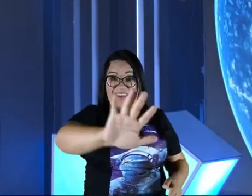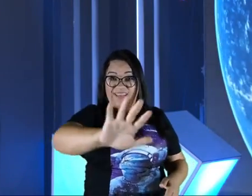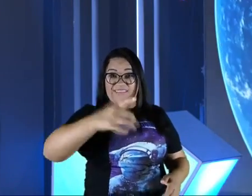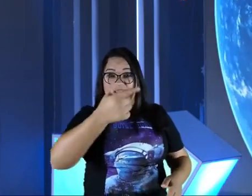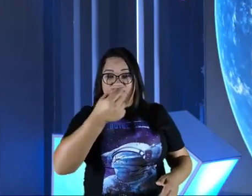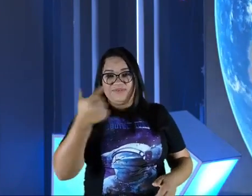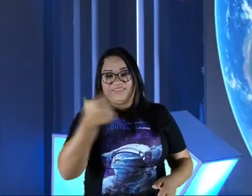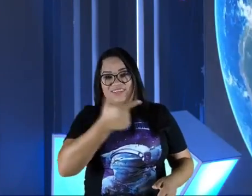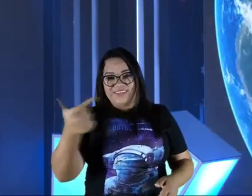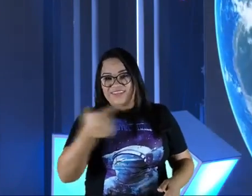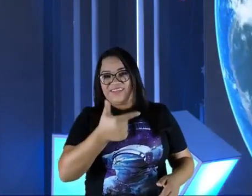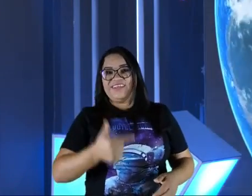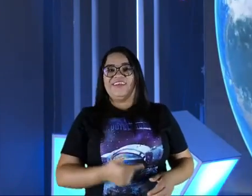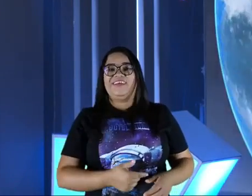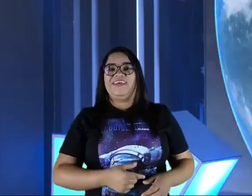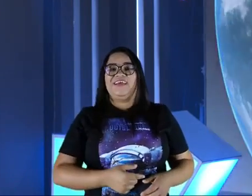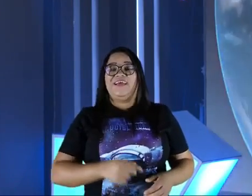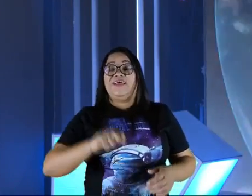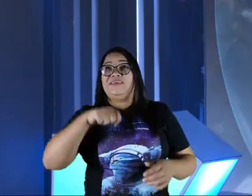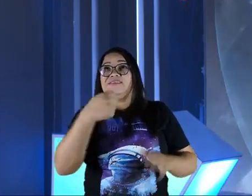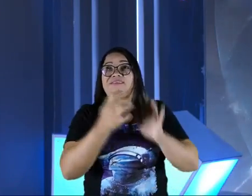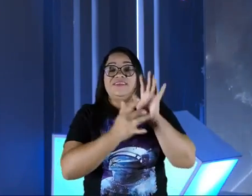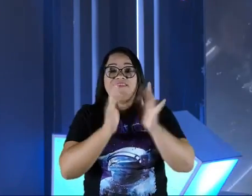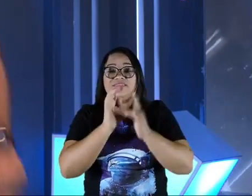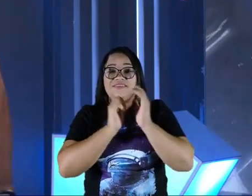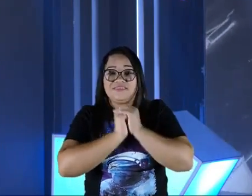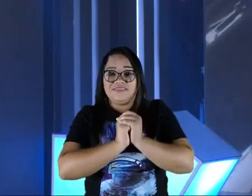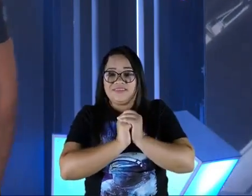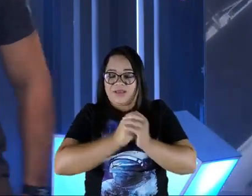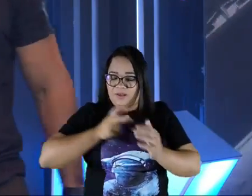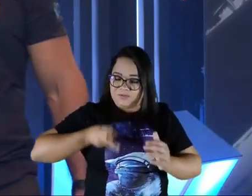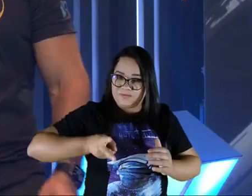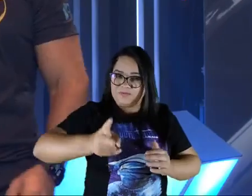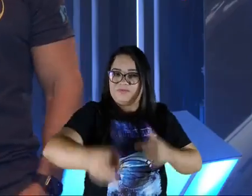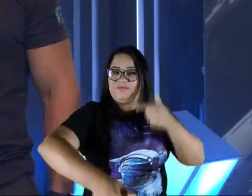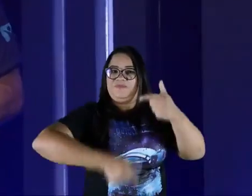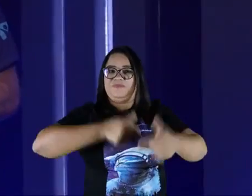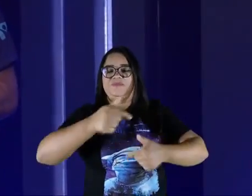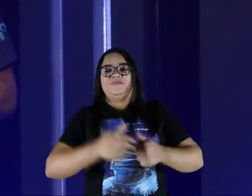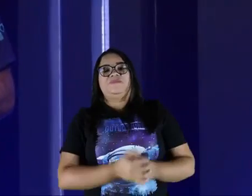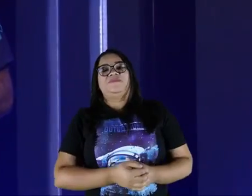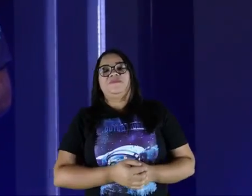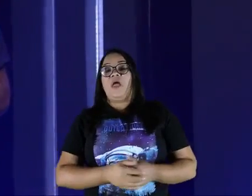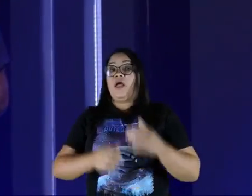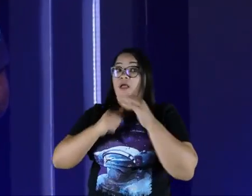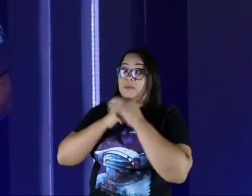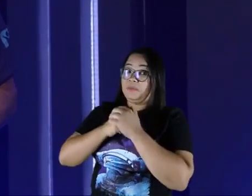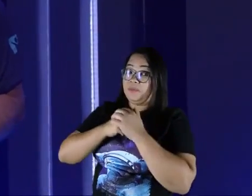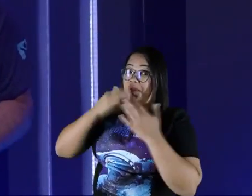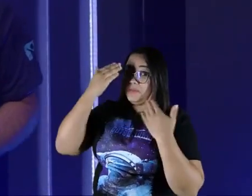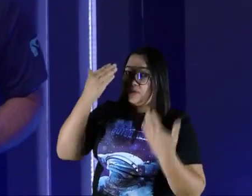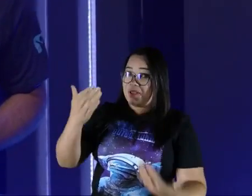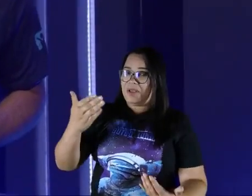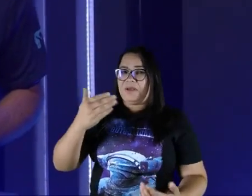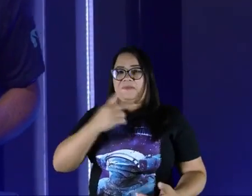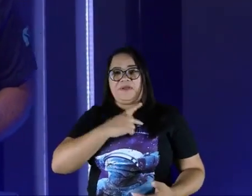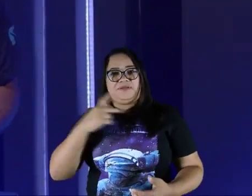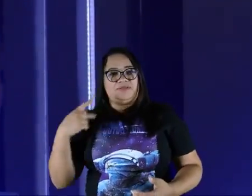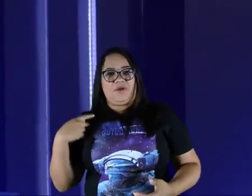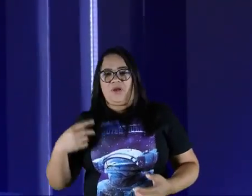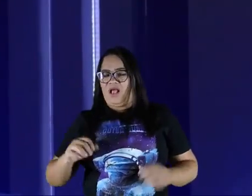para 2022. Em nome de Jesus, vamos em frente! Amém, obrigado, obrigado, pastor. Que ânimo,